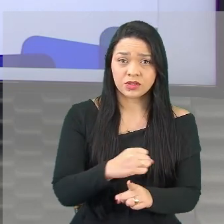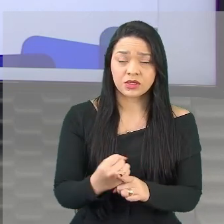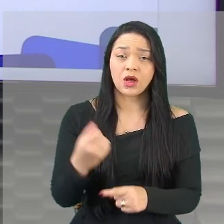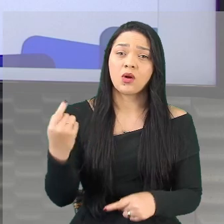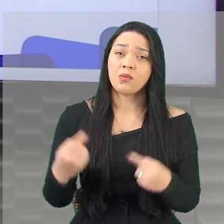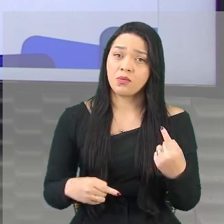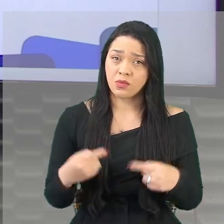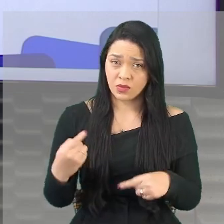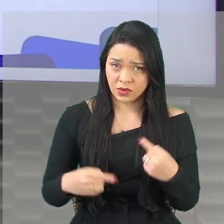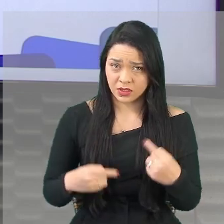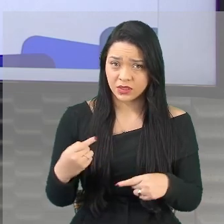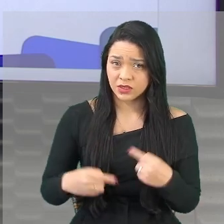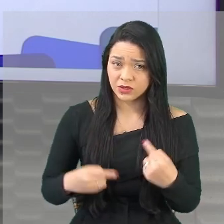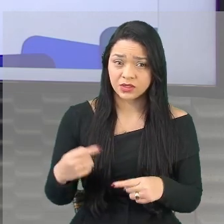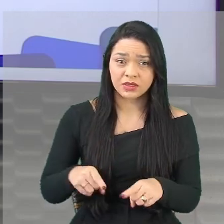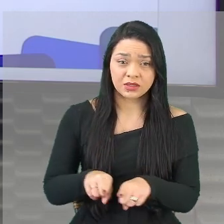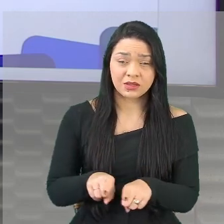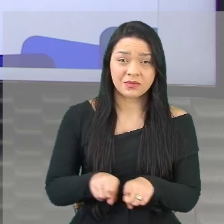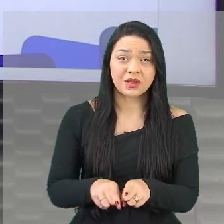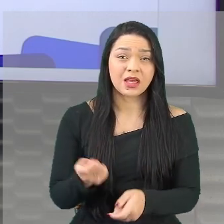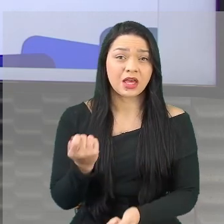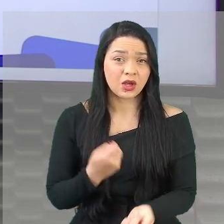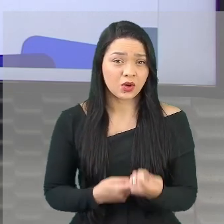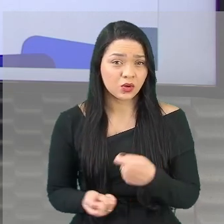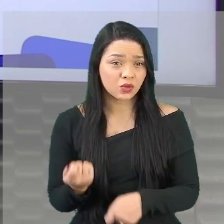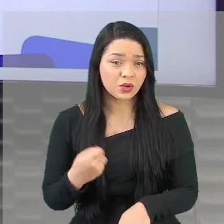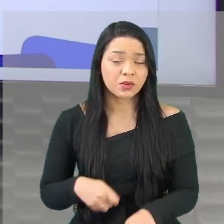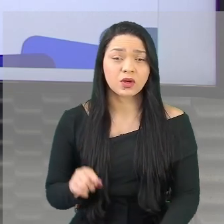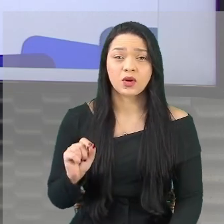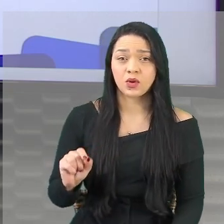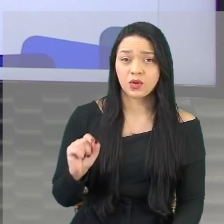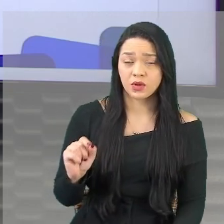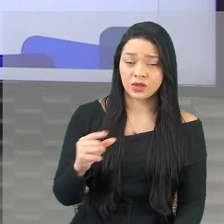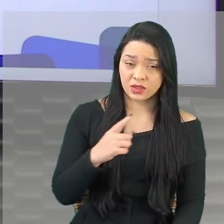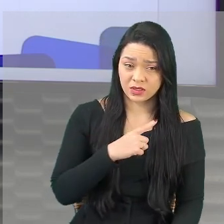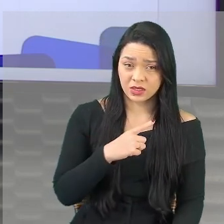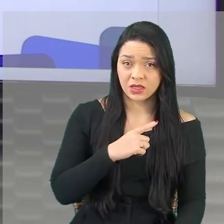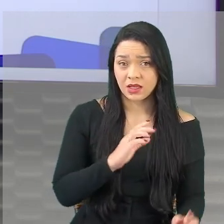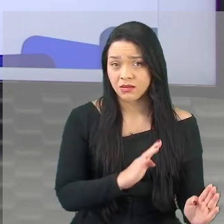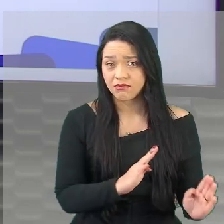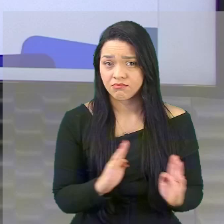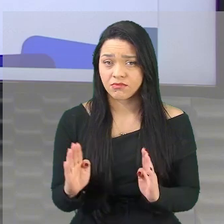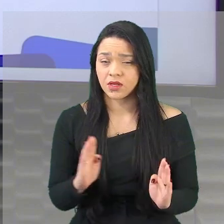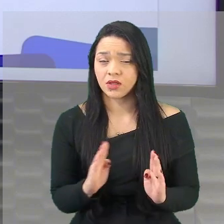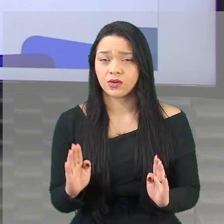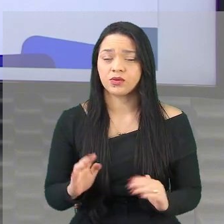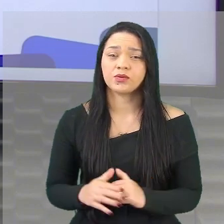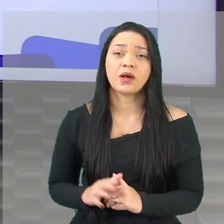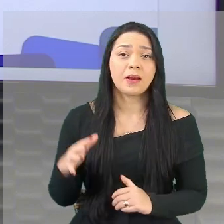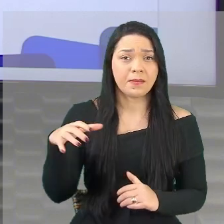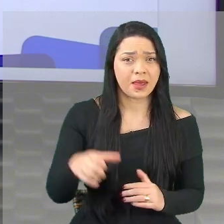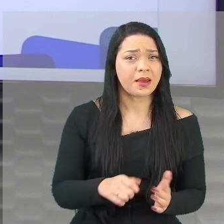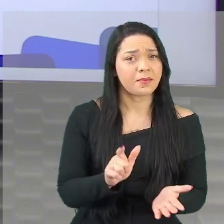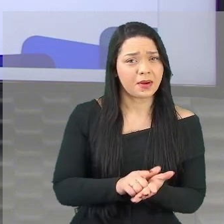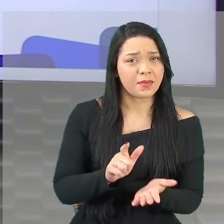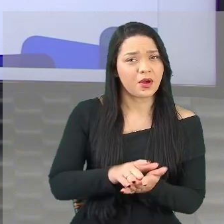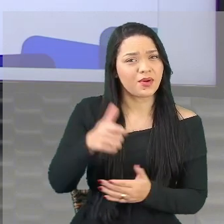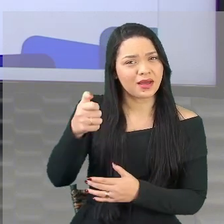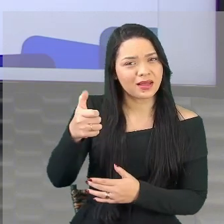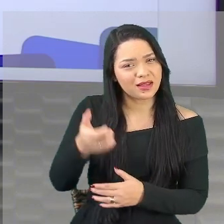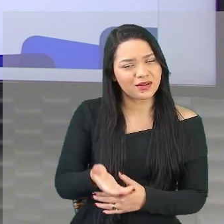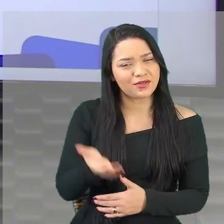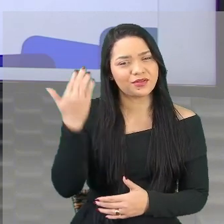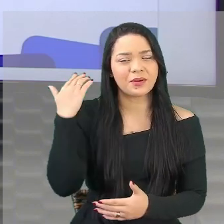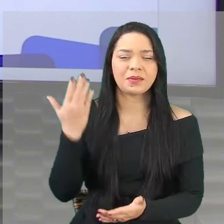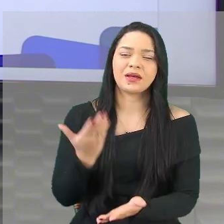política, e econômica também, claro, que estava vigente naquele período. Pegue papel e caneta e vamos para a